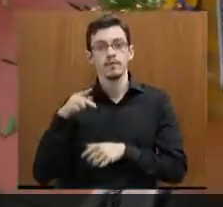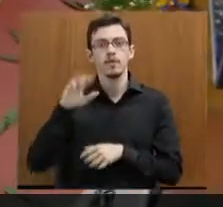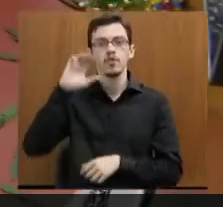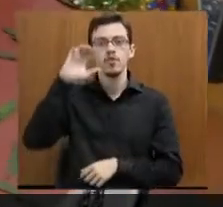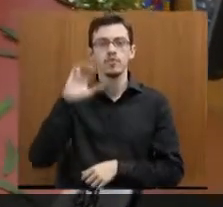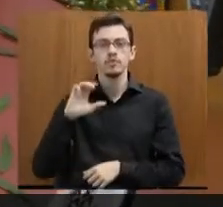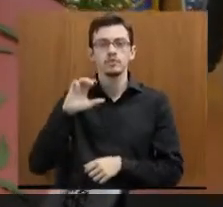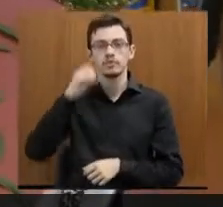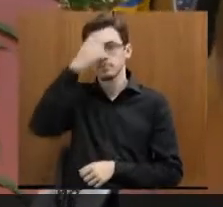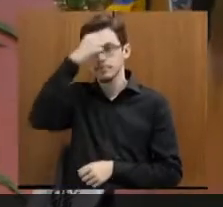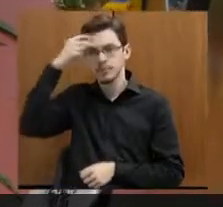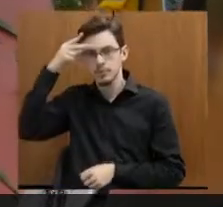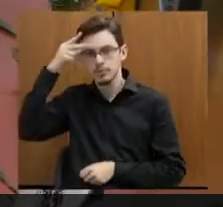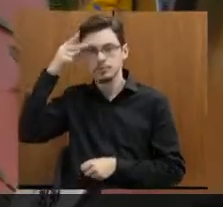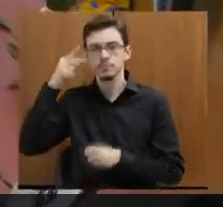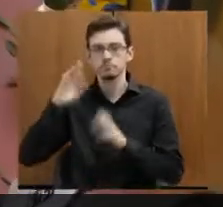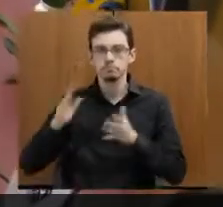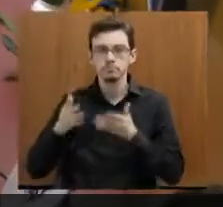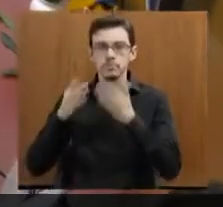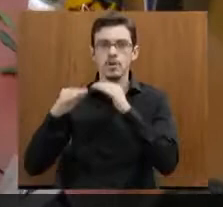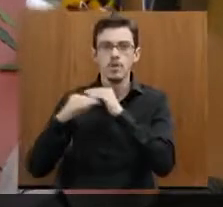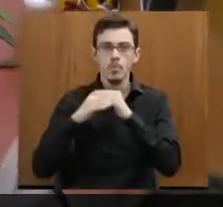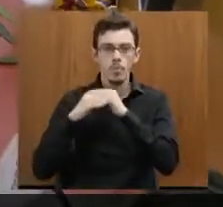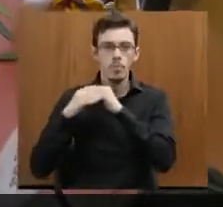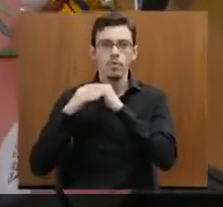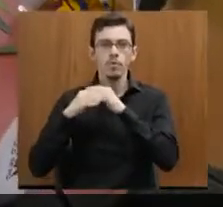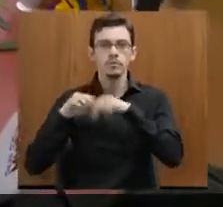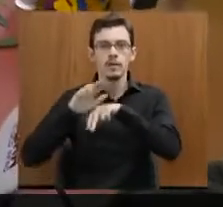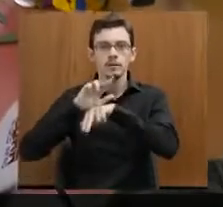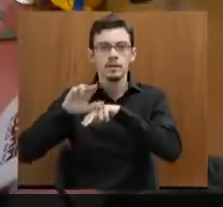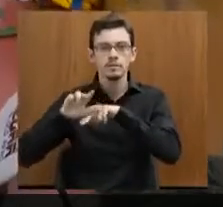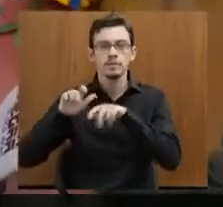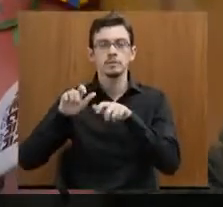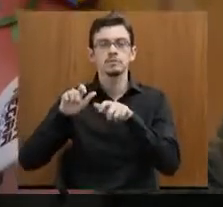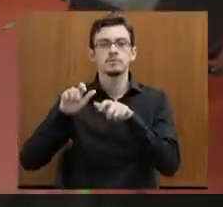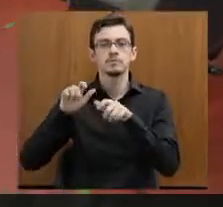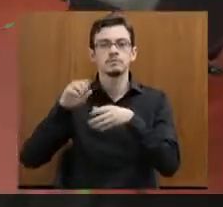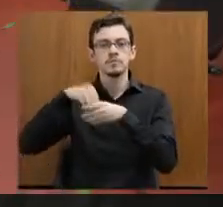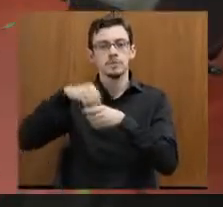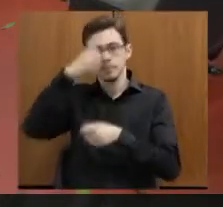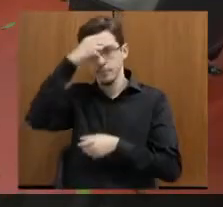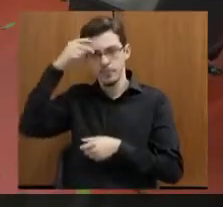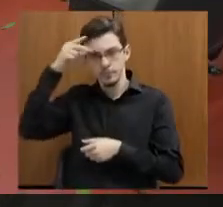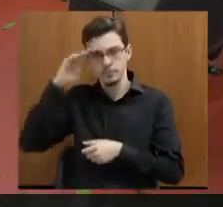de promoção de igualdade racial da prefeitura de Belo Horizonte Comper